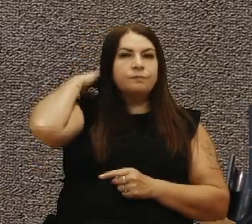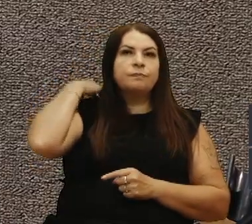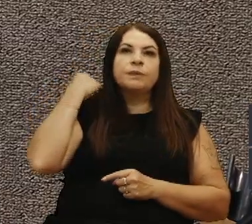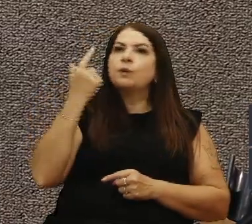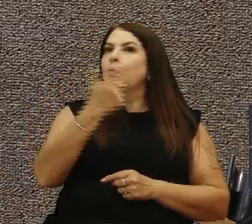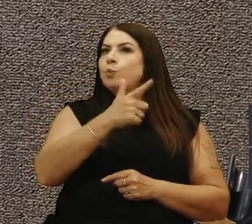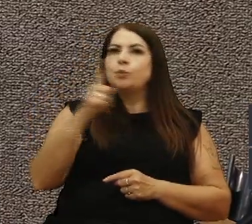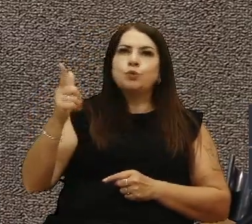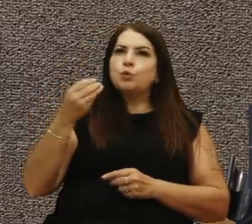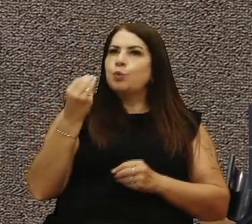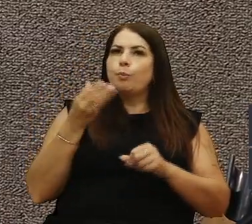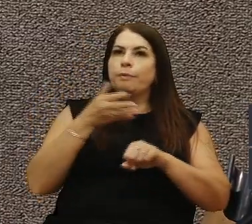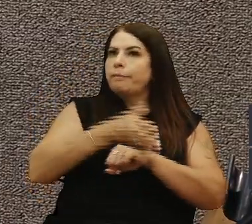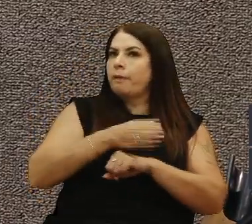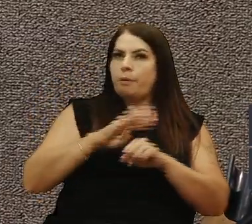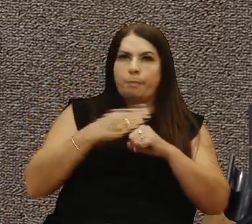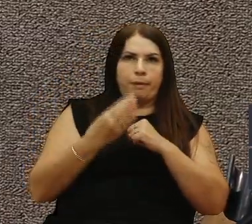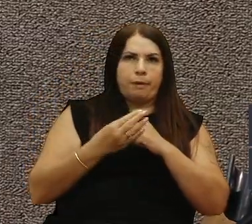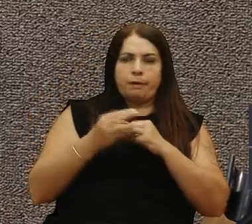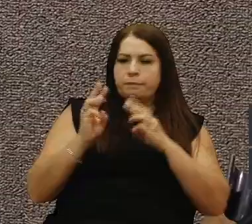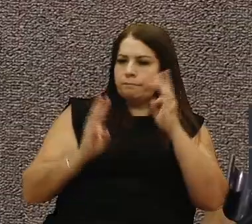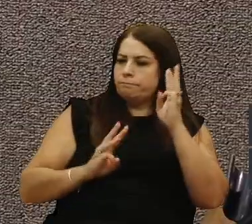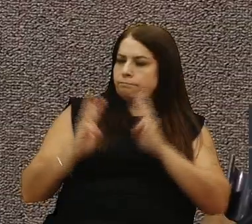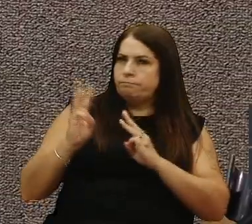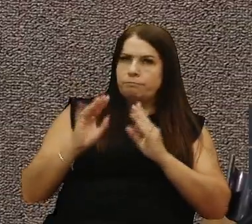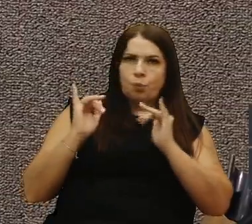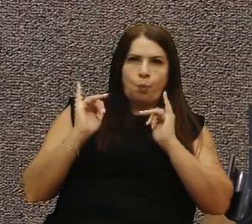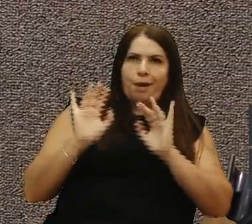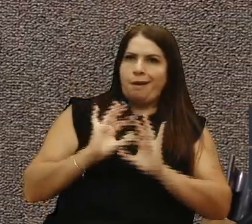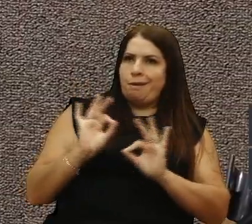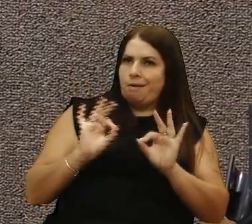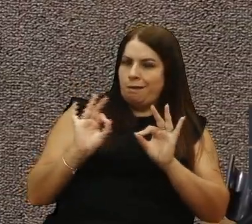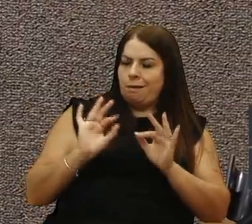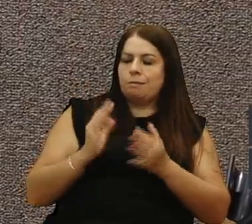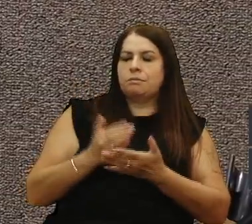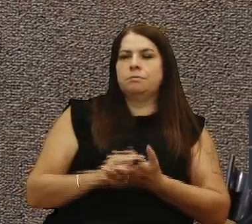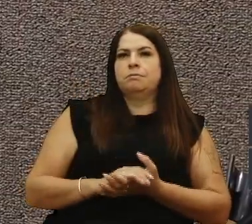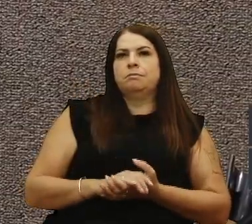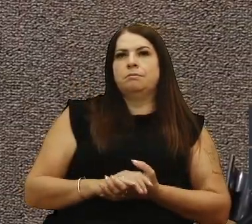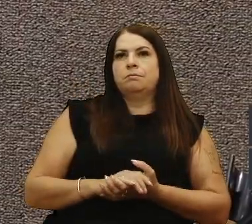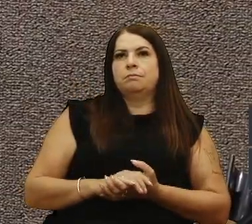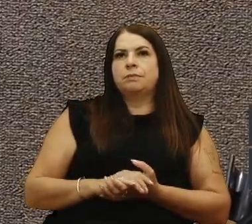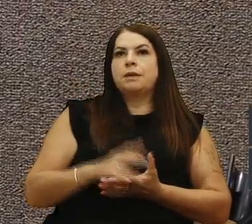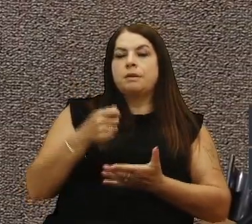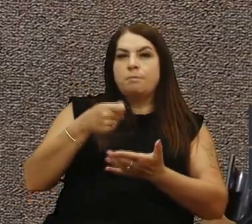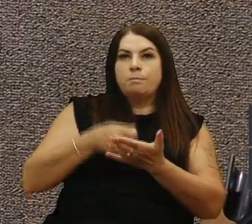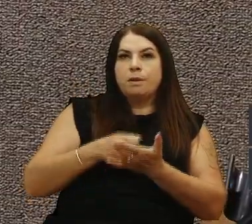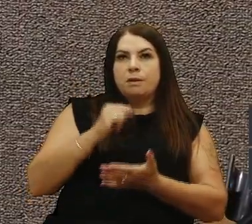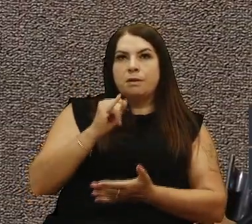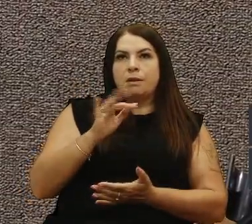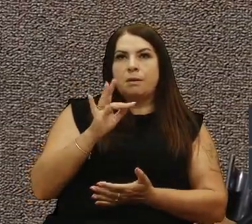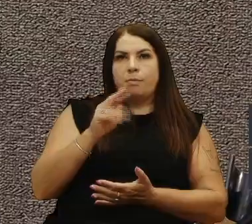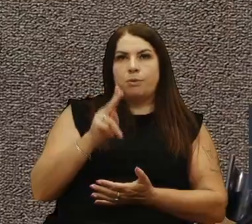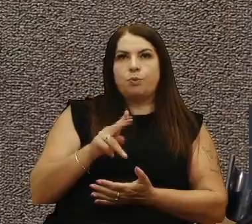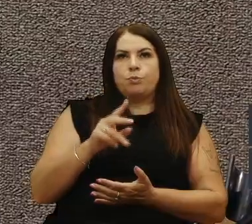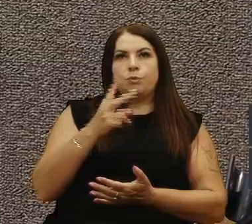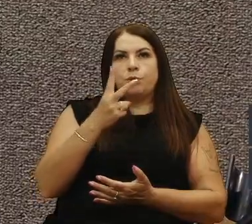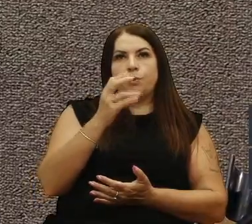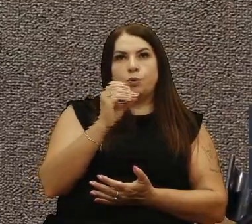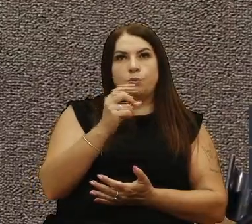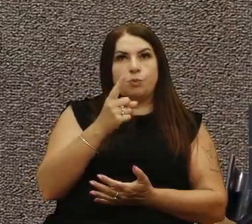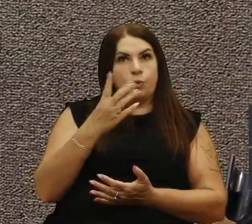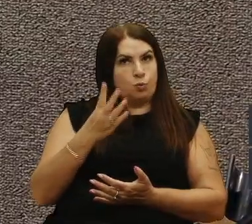não tinha nem como entrar, vans, ônibus. Pagam IPTU desde 2014.